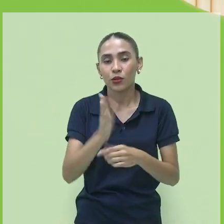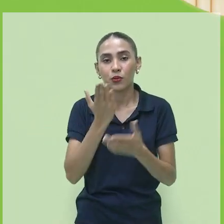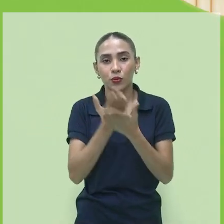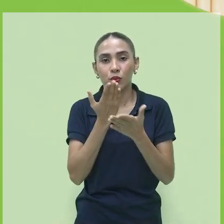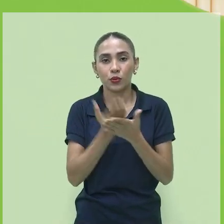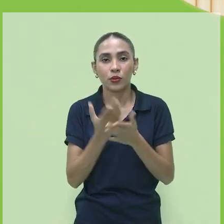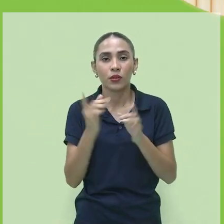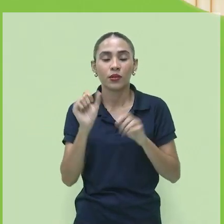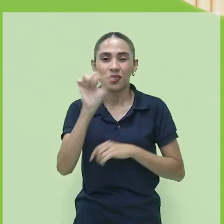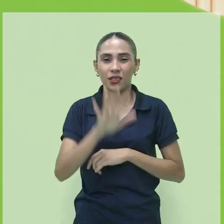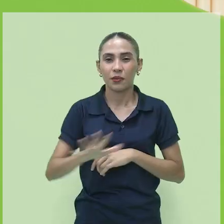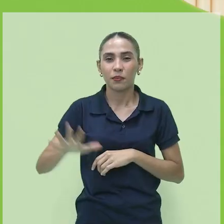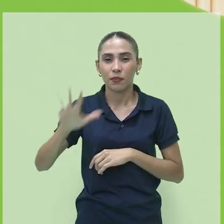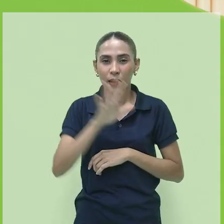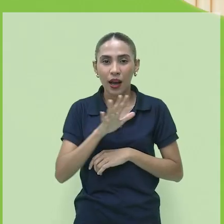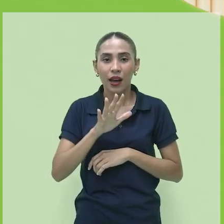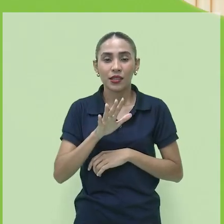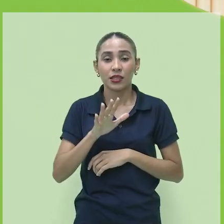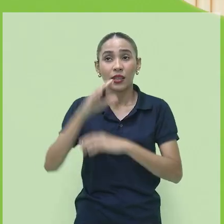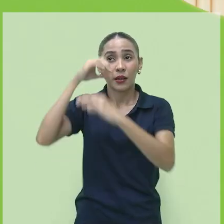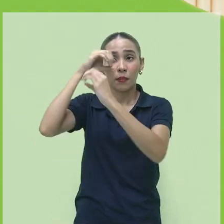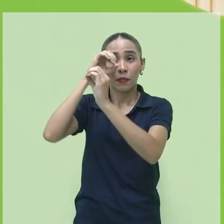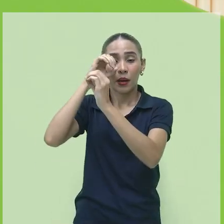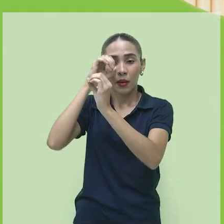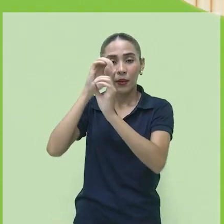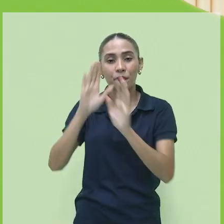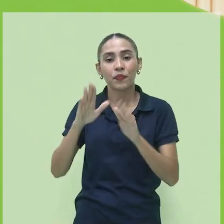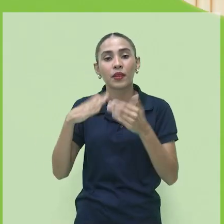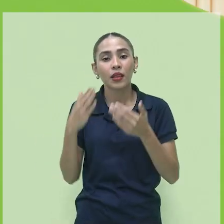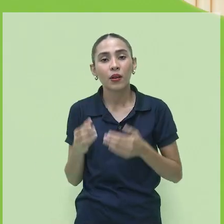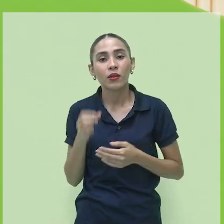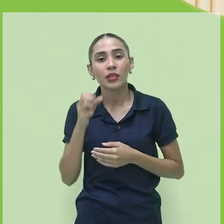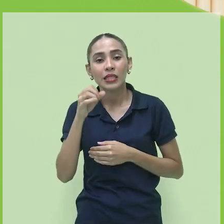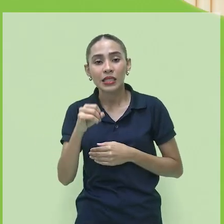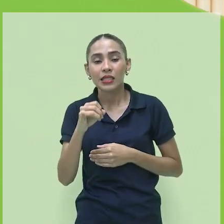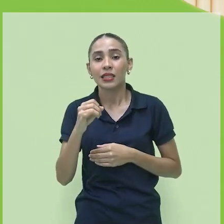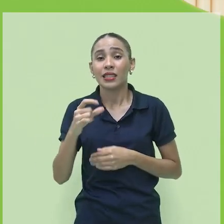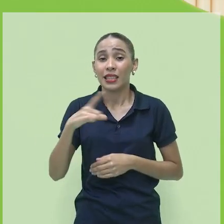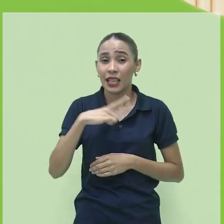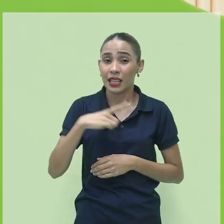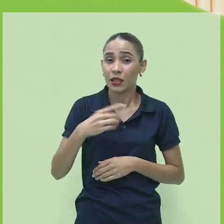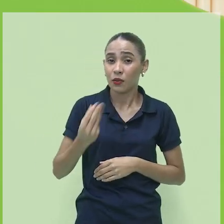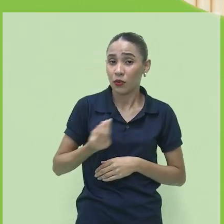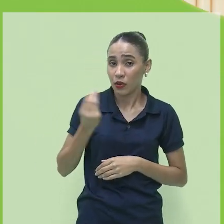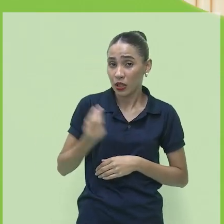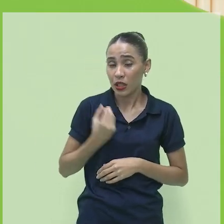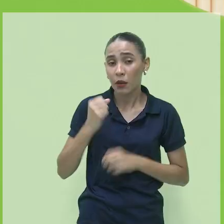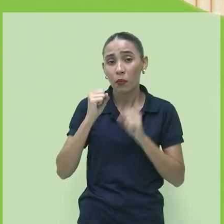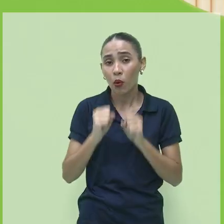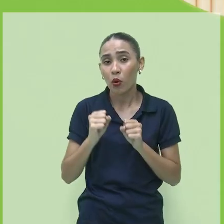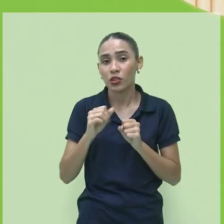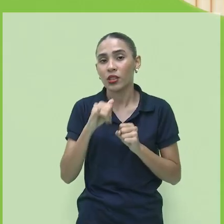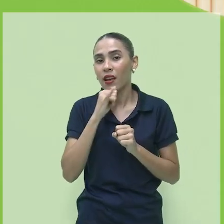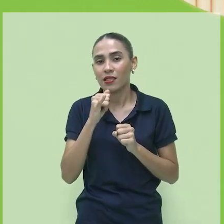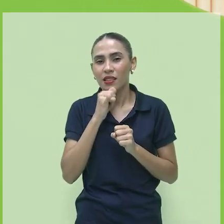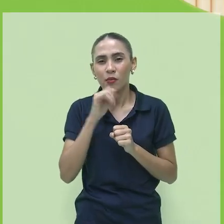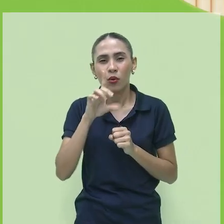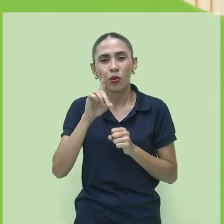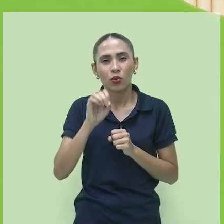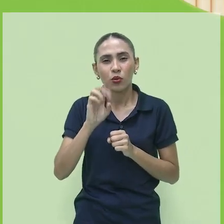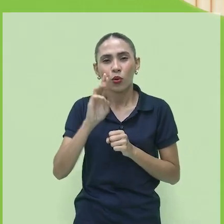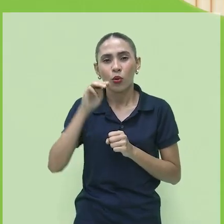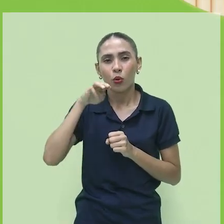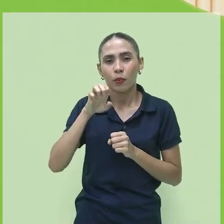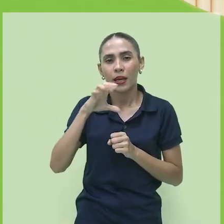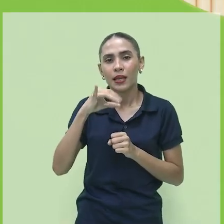do estudo das imagens via telescópio. Então, se há vida lá, pode estar adormecida da mesma forma